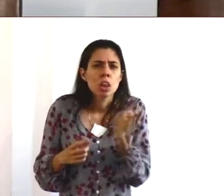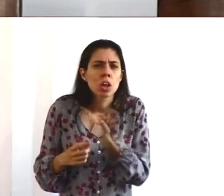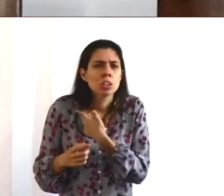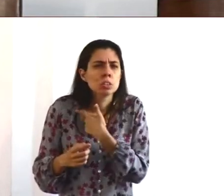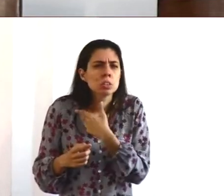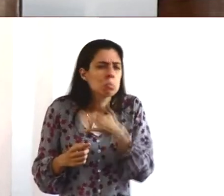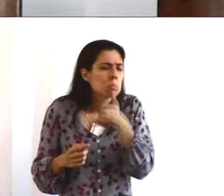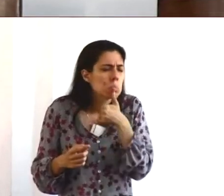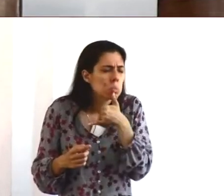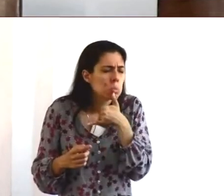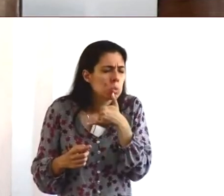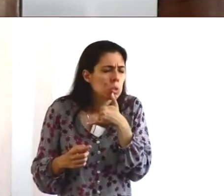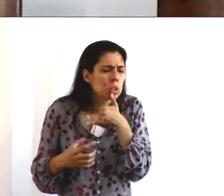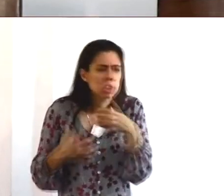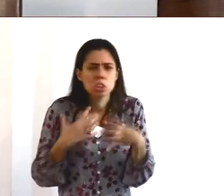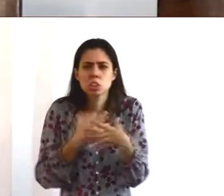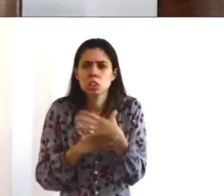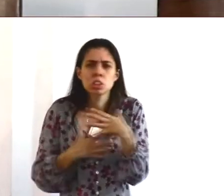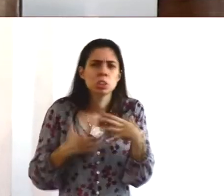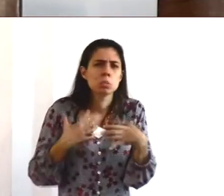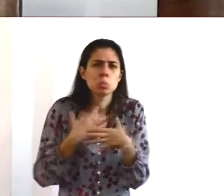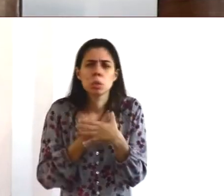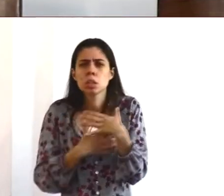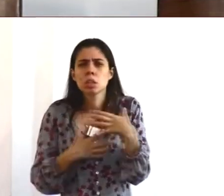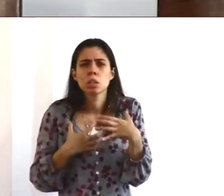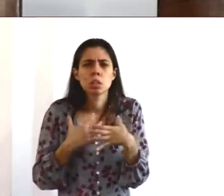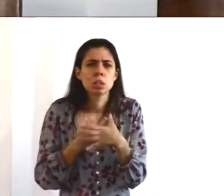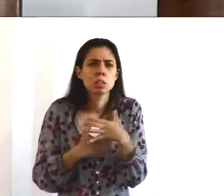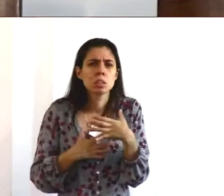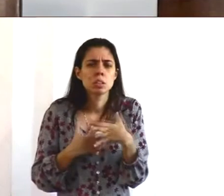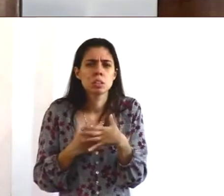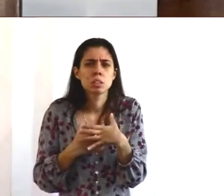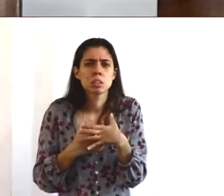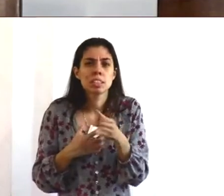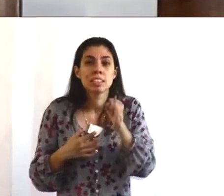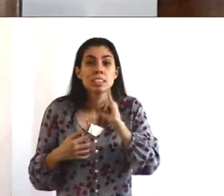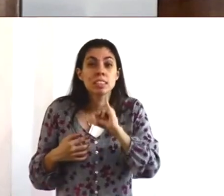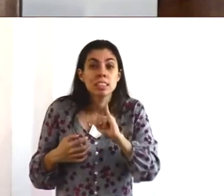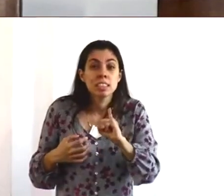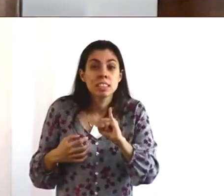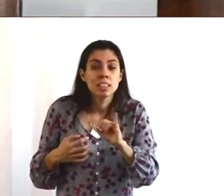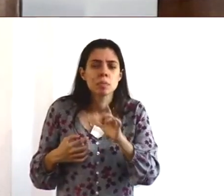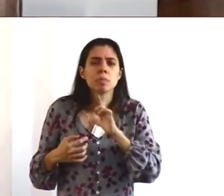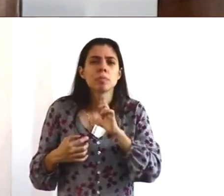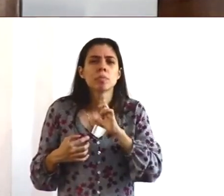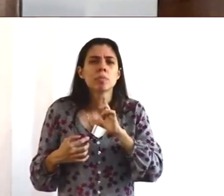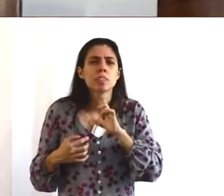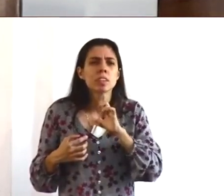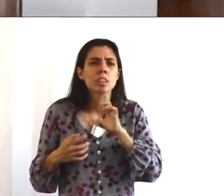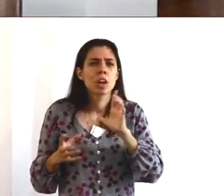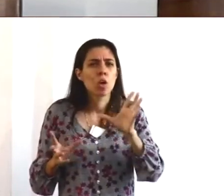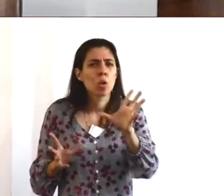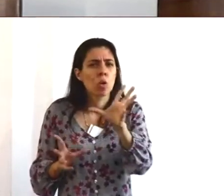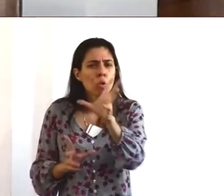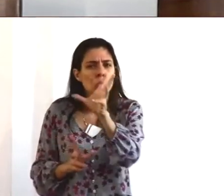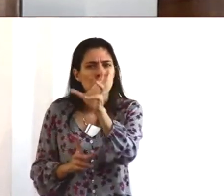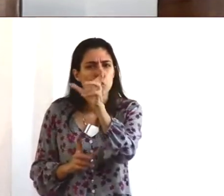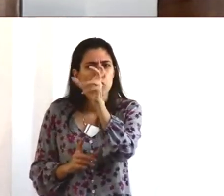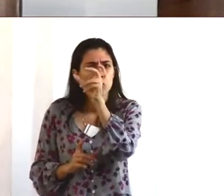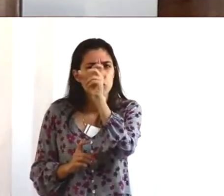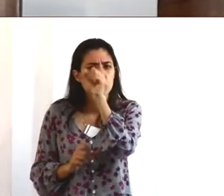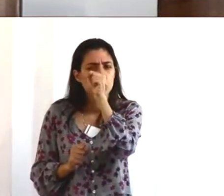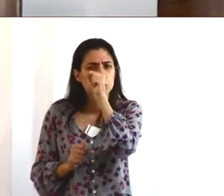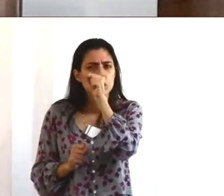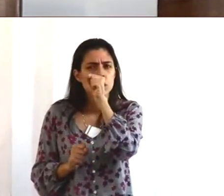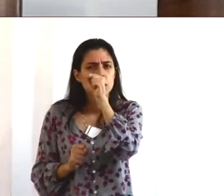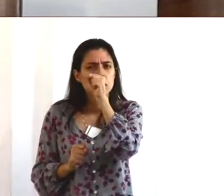nós caímos nos desesperos da alma. Se eu tenho um refúgio, eu tenho uma fortaleza, eu tenho um socorro presente na hora